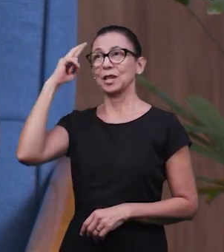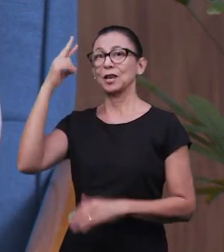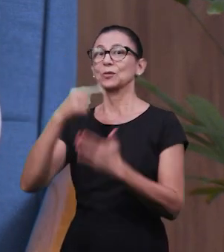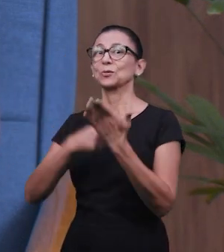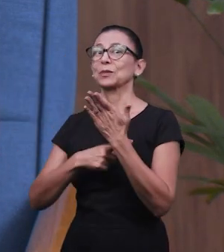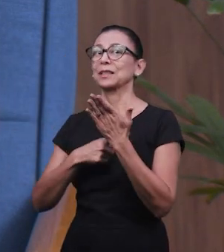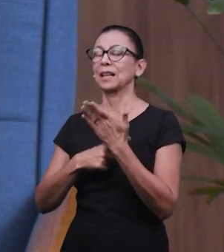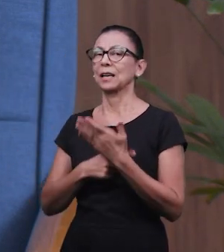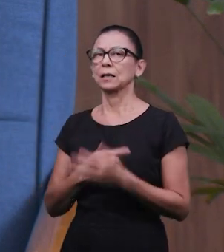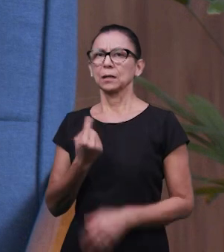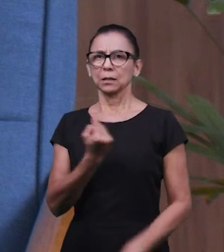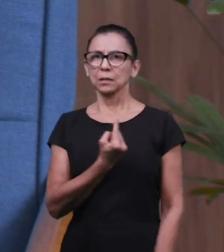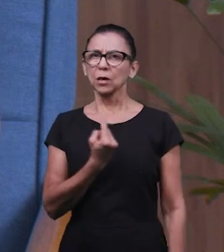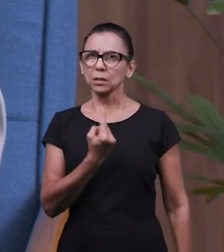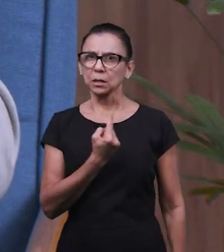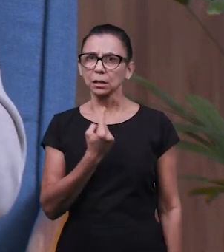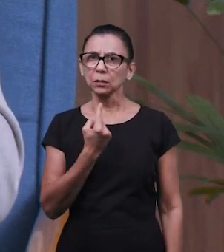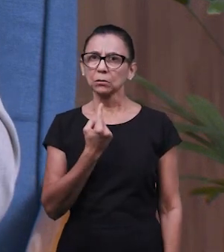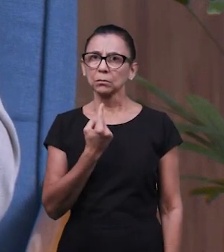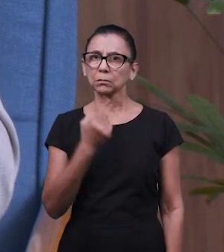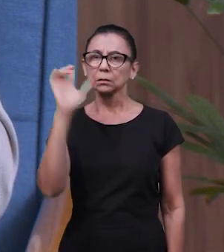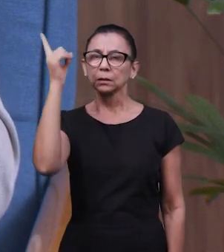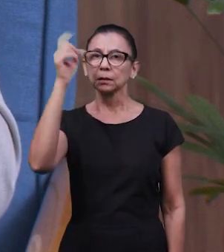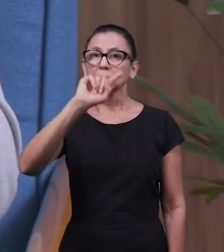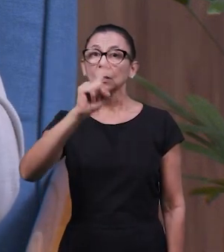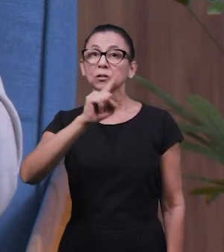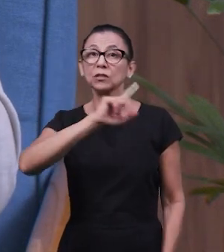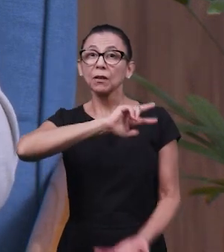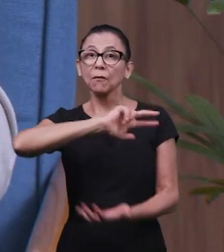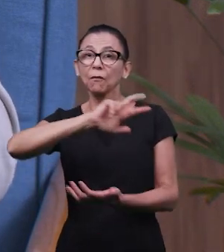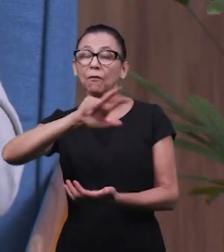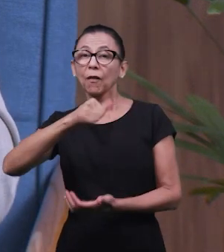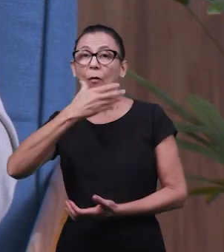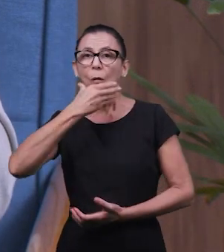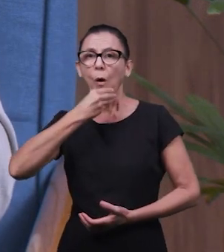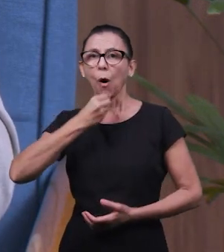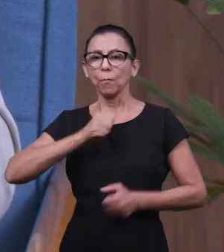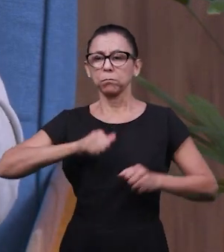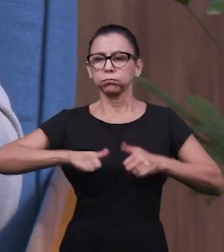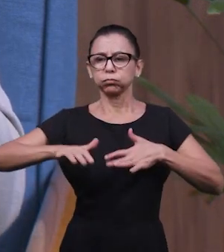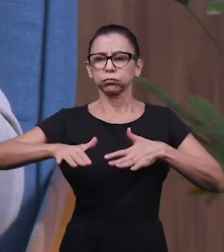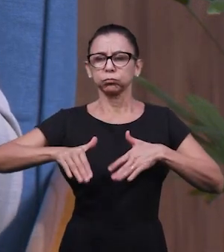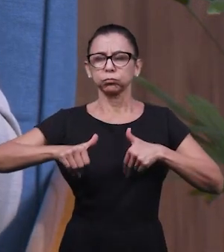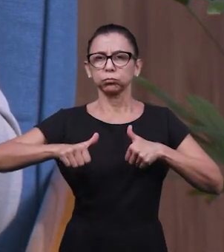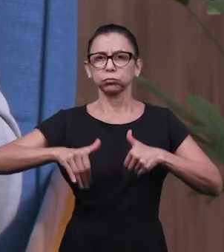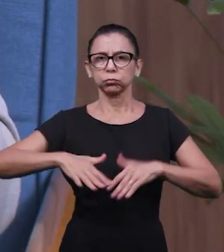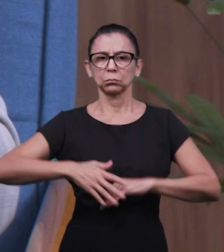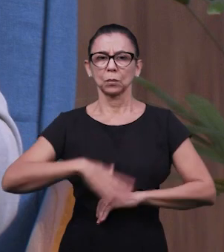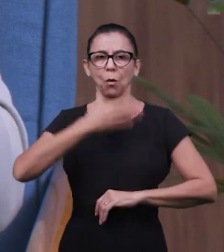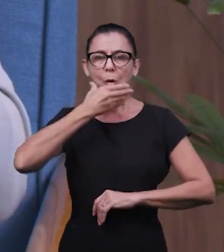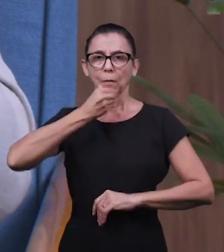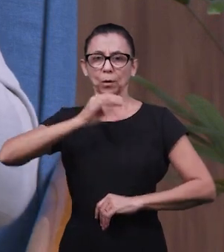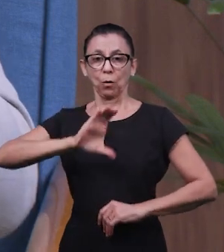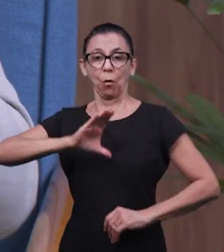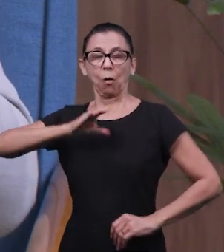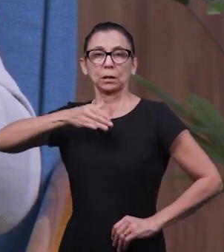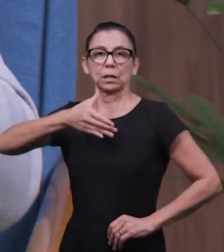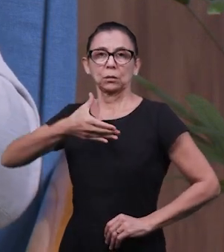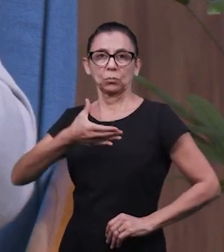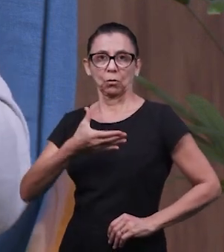O rei Davi foi um grande guerreiro, um homem que era segundo o coração de Deus, destemido e valente nas